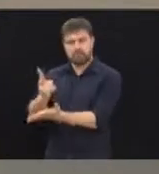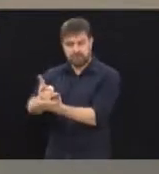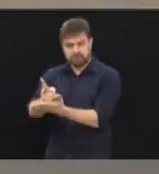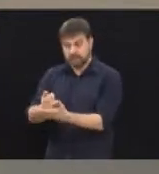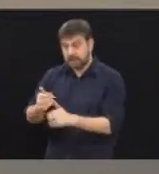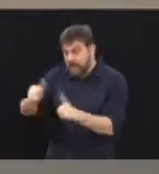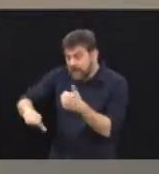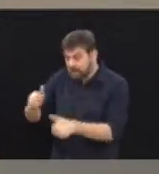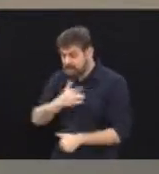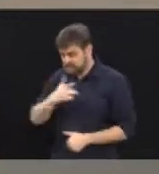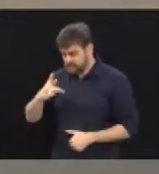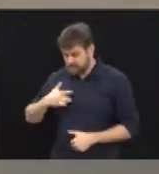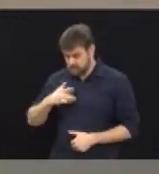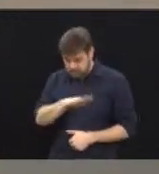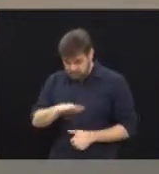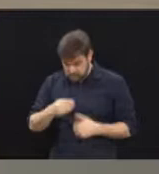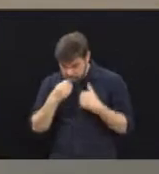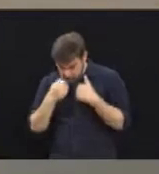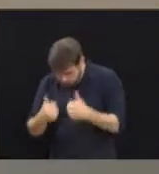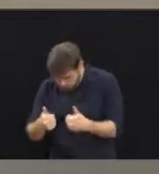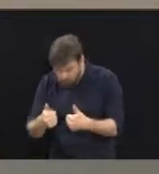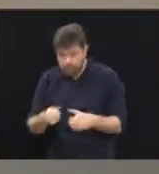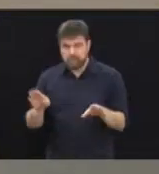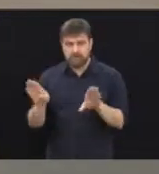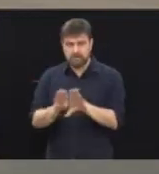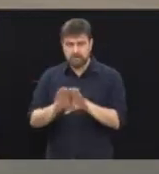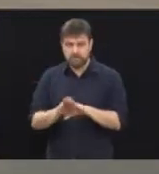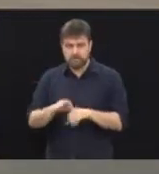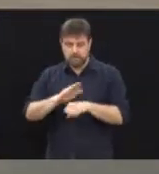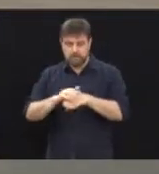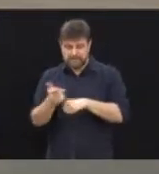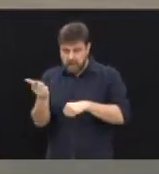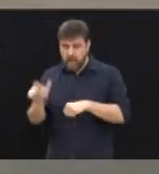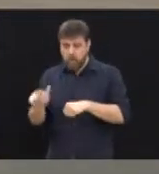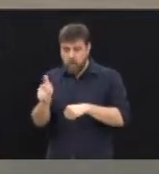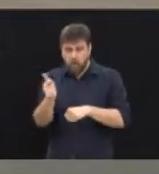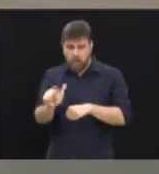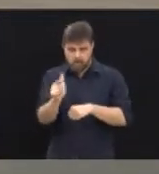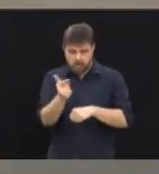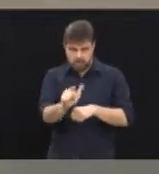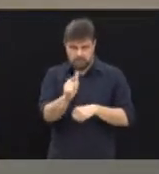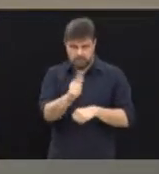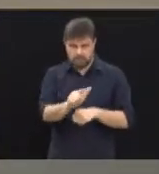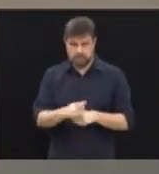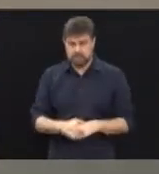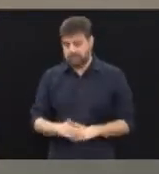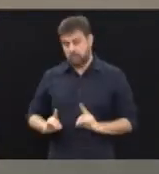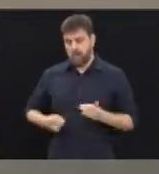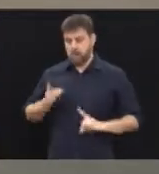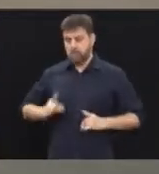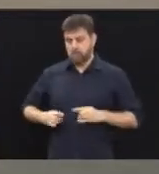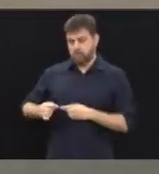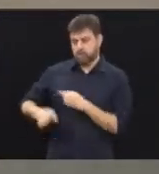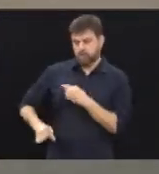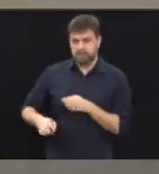saúde da criança está boa. Tem outras doenças que aí a gente não fala mais de uma forma hormonal, mas, por exemplo, a doença